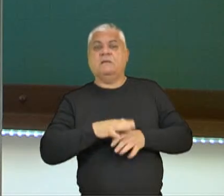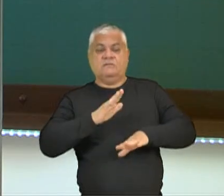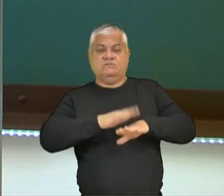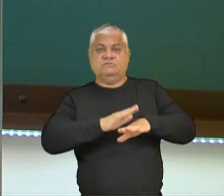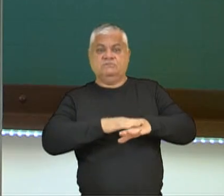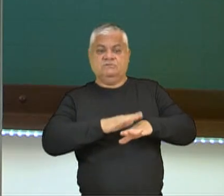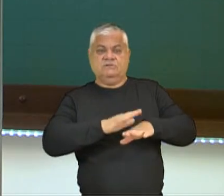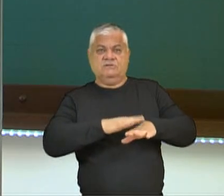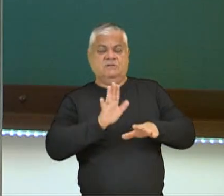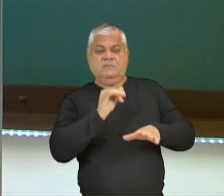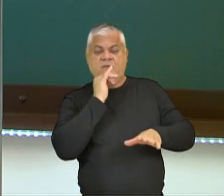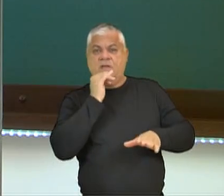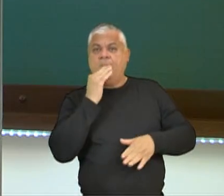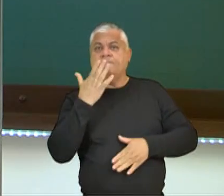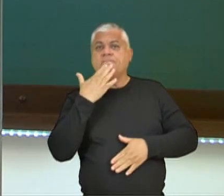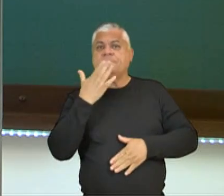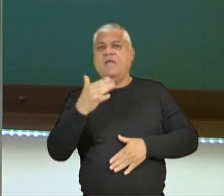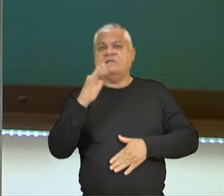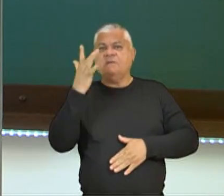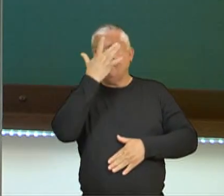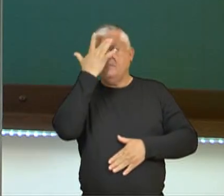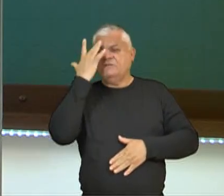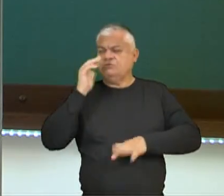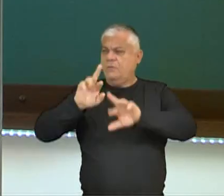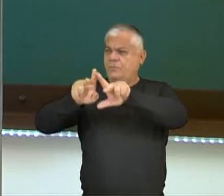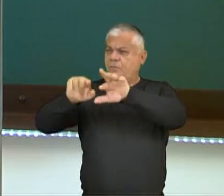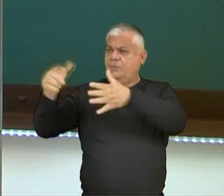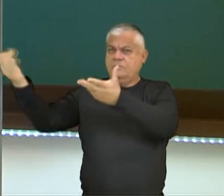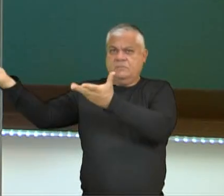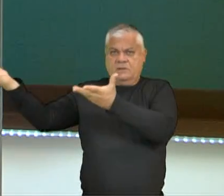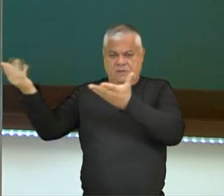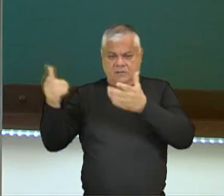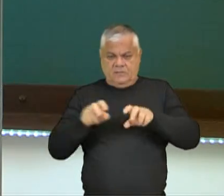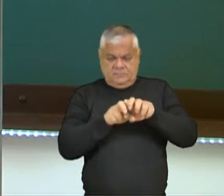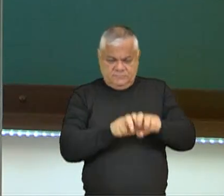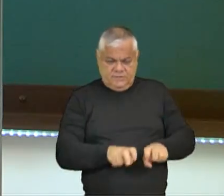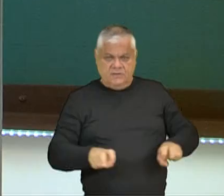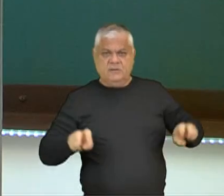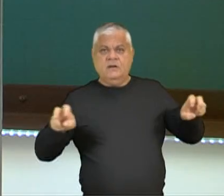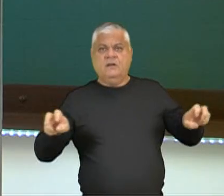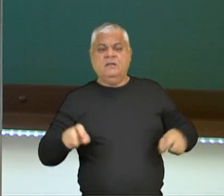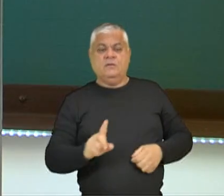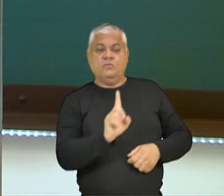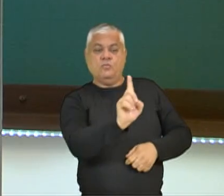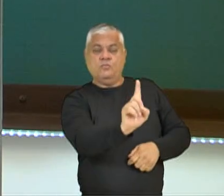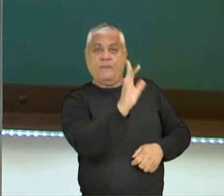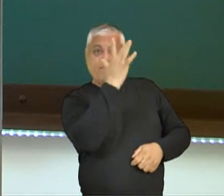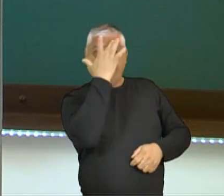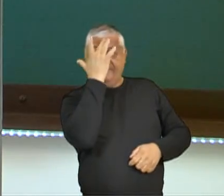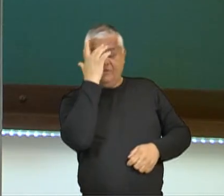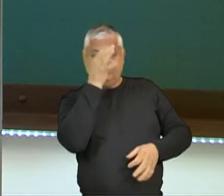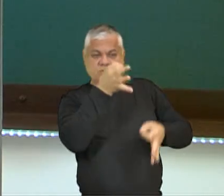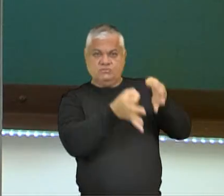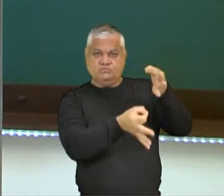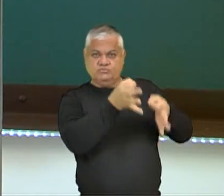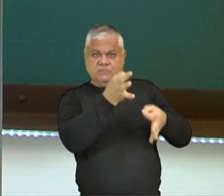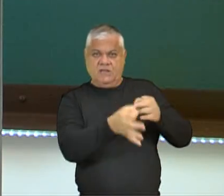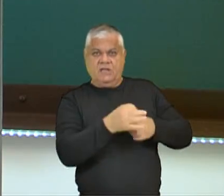decisão, quando a gente pede para várias pessoas julgarem uma pessoa por determinado comportamento